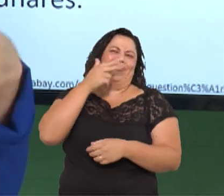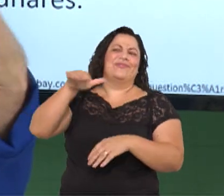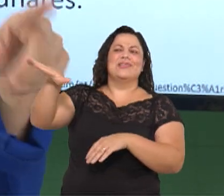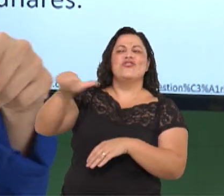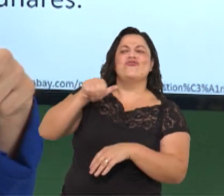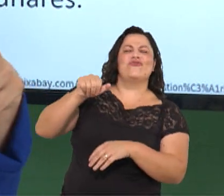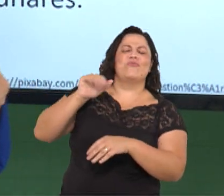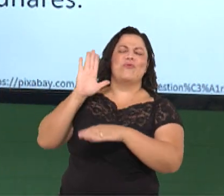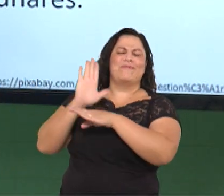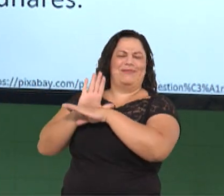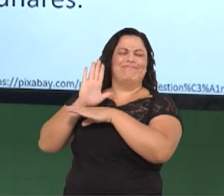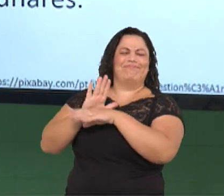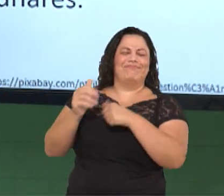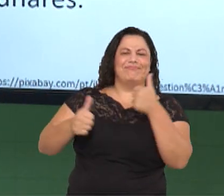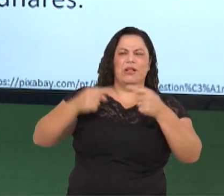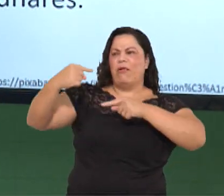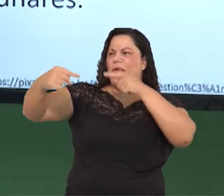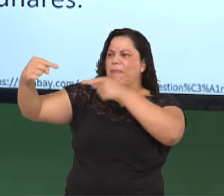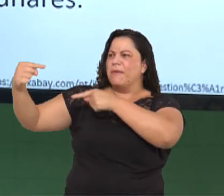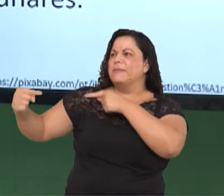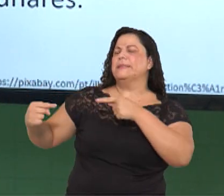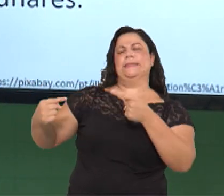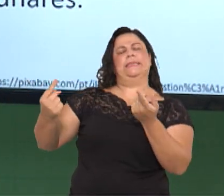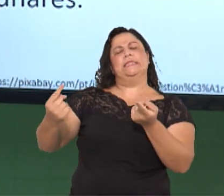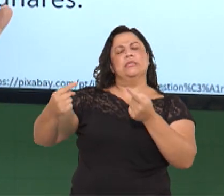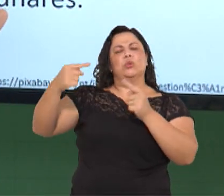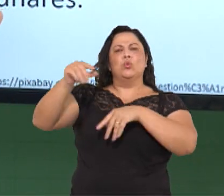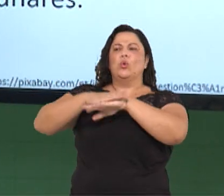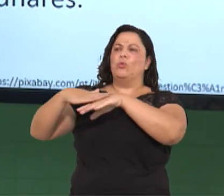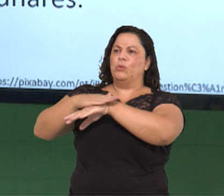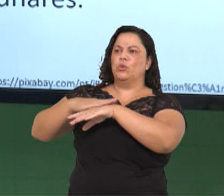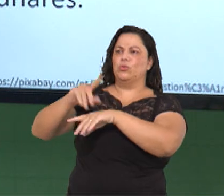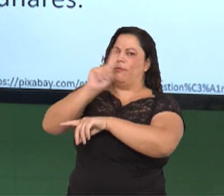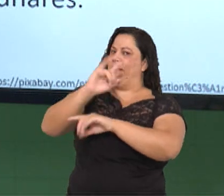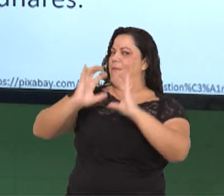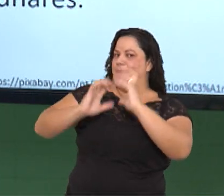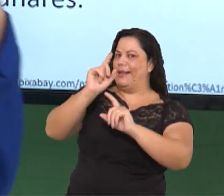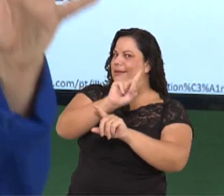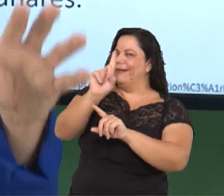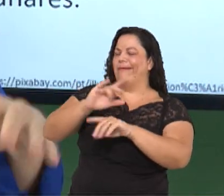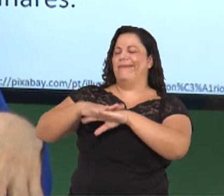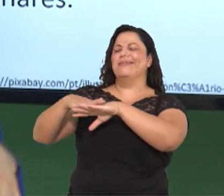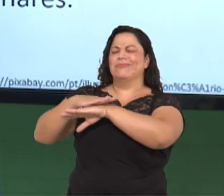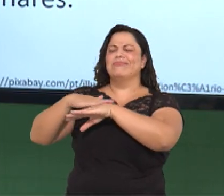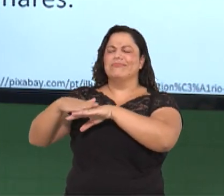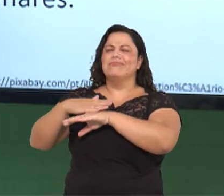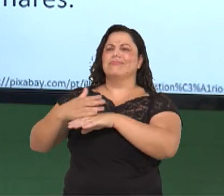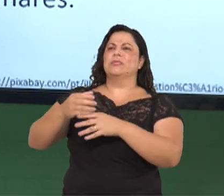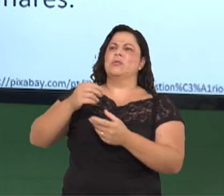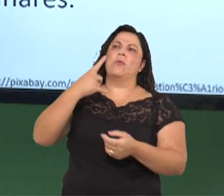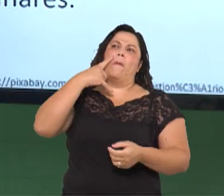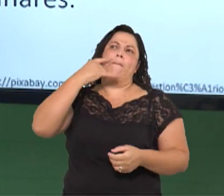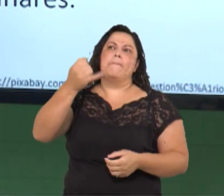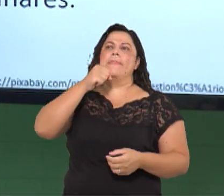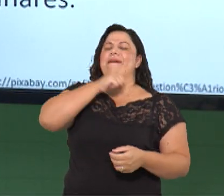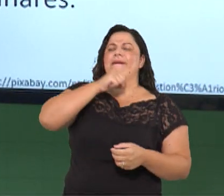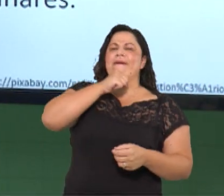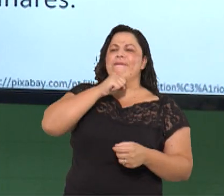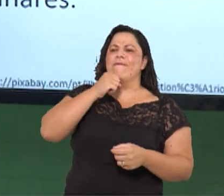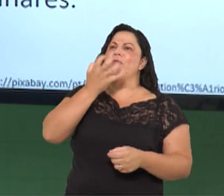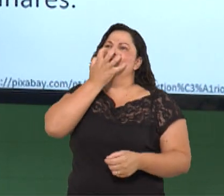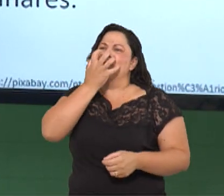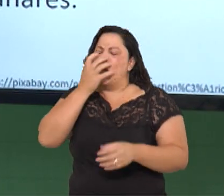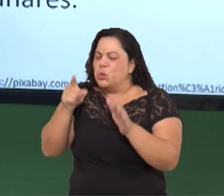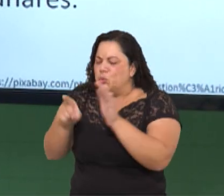E discutiu com o irmão mais velho, discutir no bom sentido, nada de brigar. Com o pai, com a avó, se tem um cachorro perto, dá até para ajudar